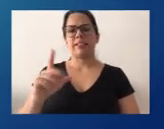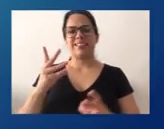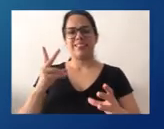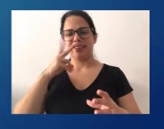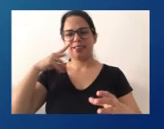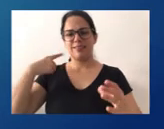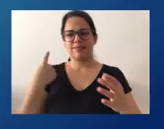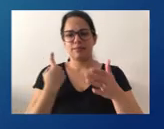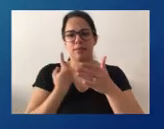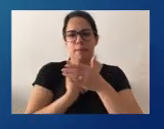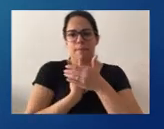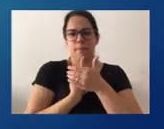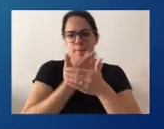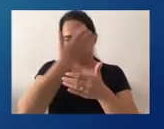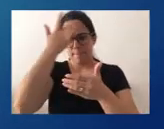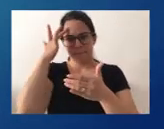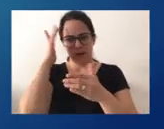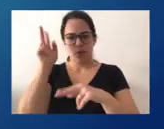de tireoide.